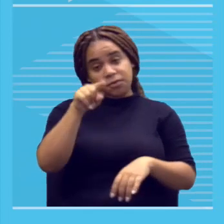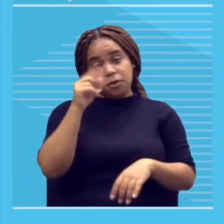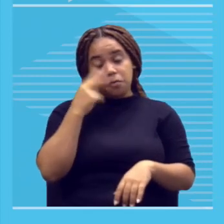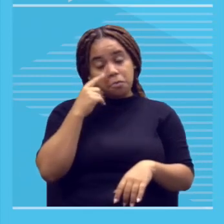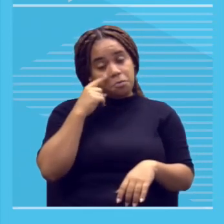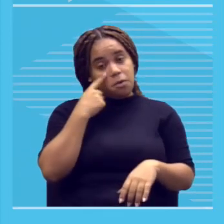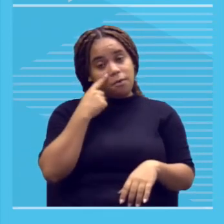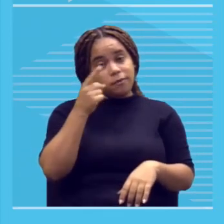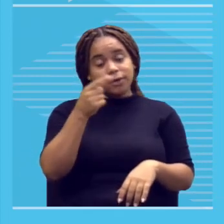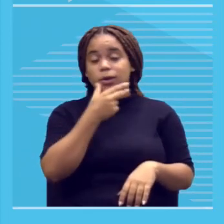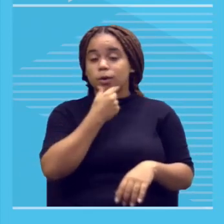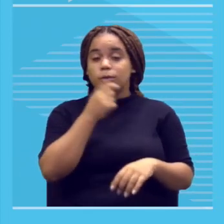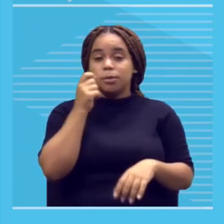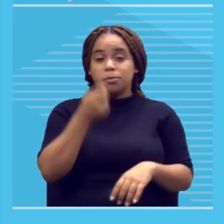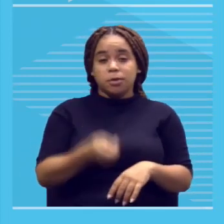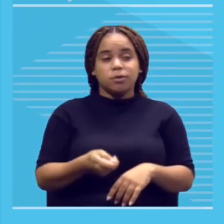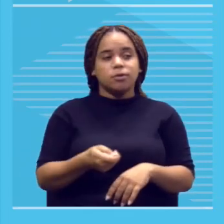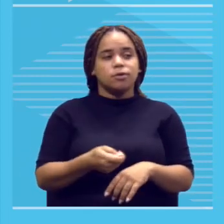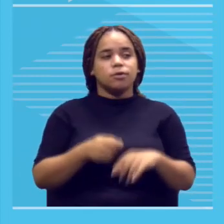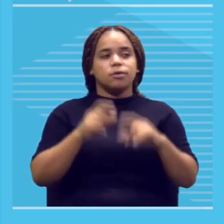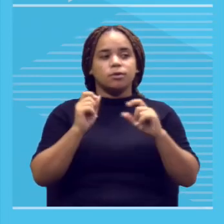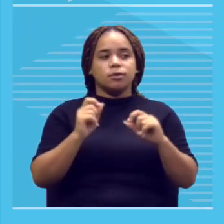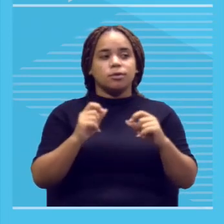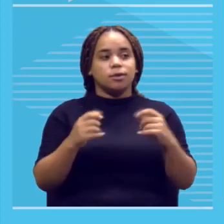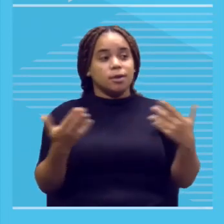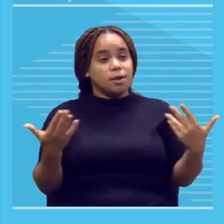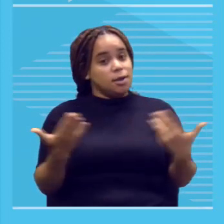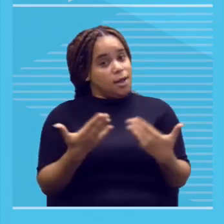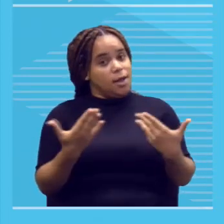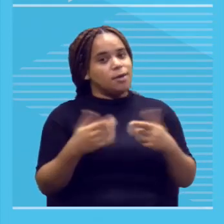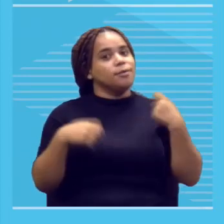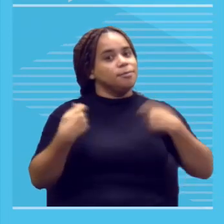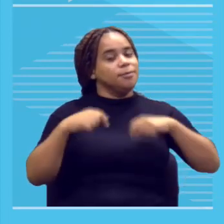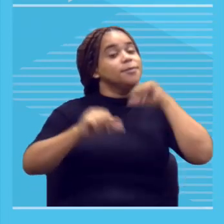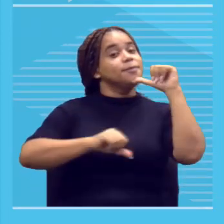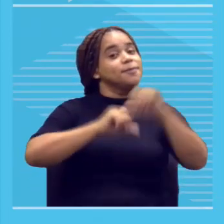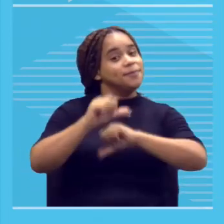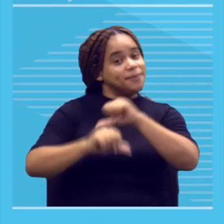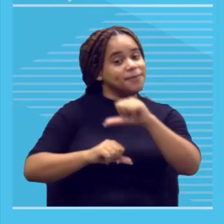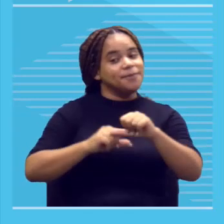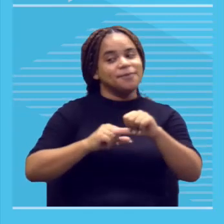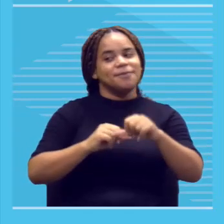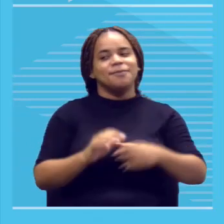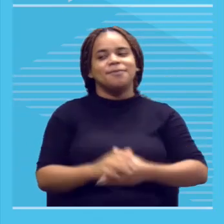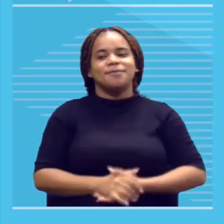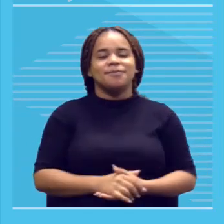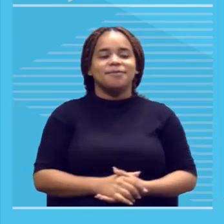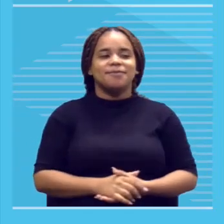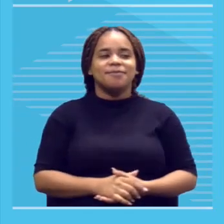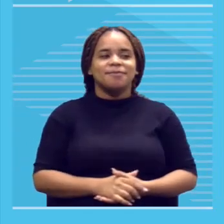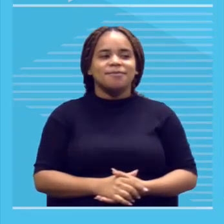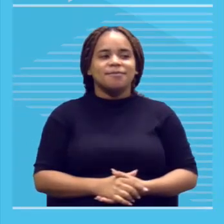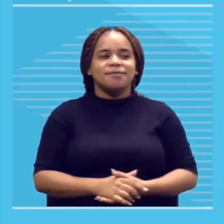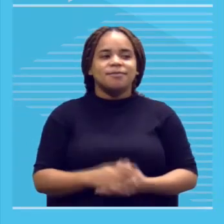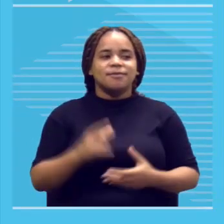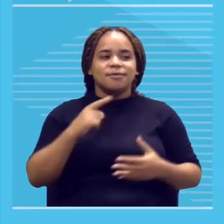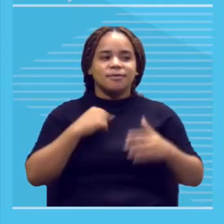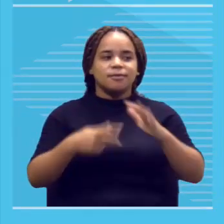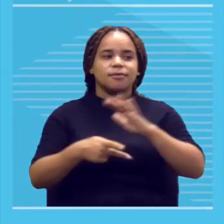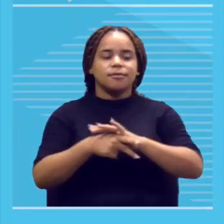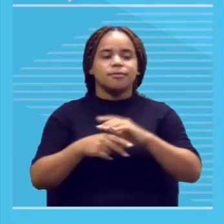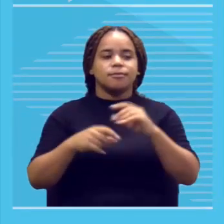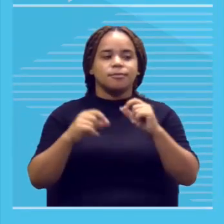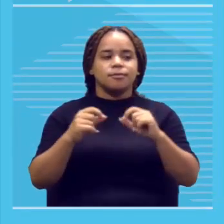Olha você homem machista né e agora vai ter que entrar nos trilhos tá bom ó do